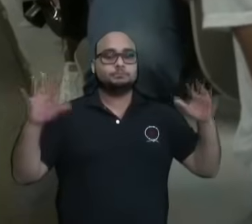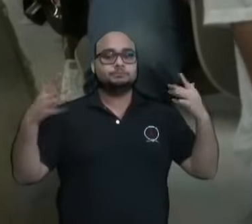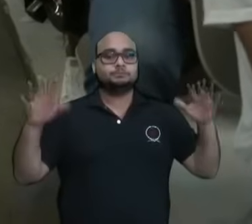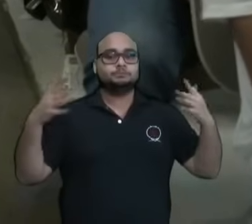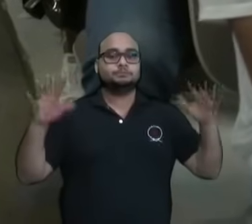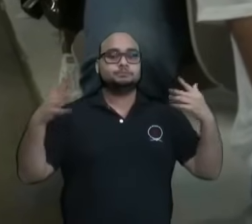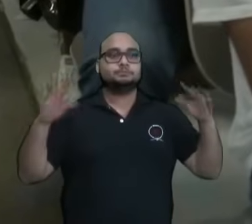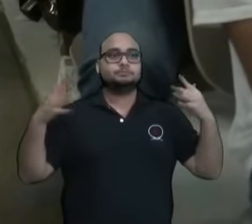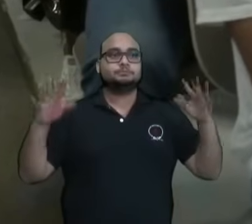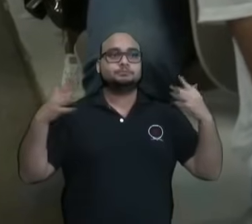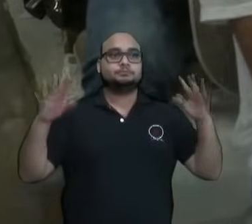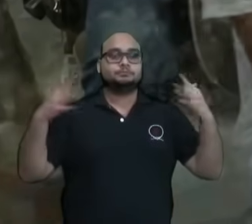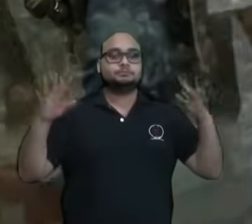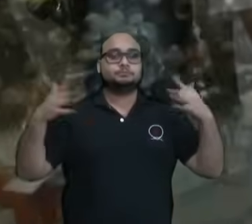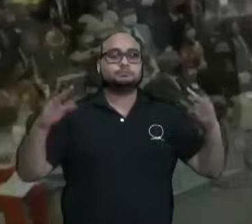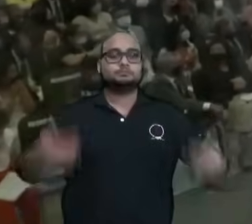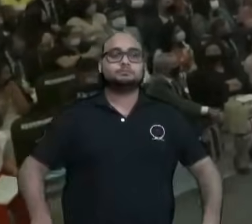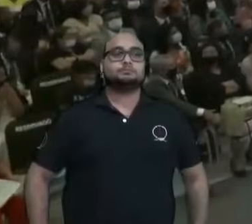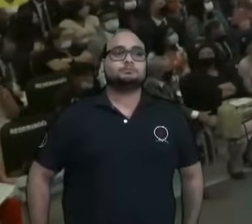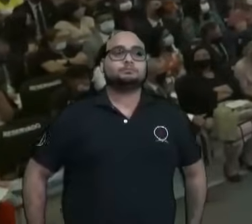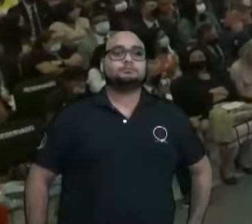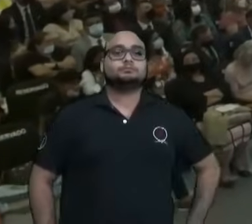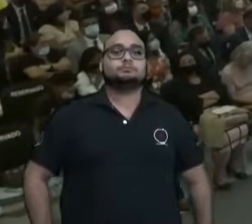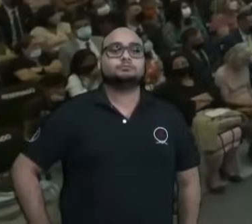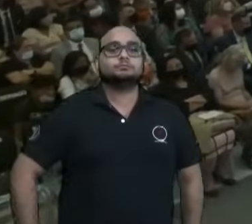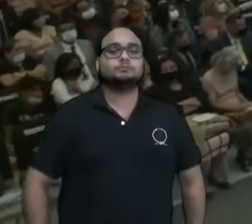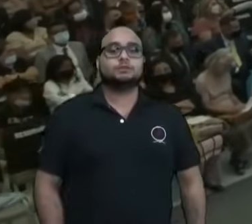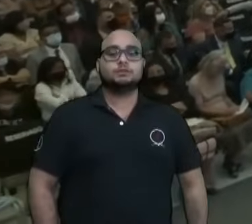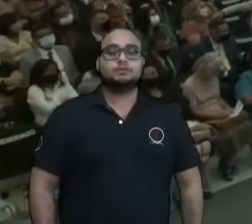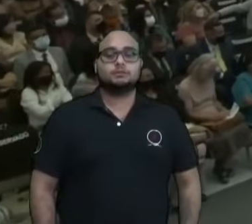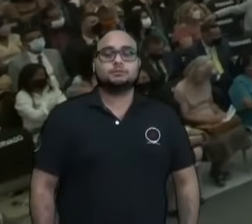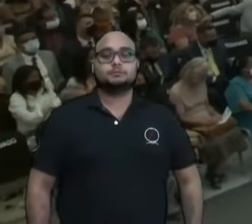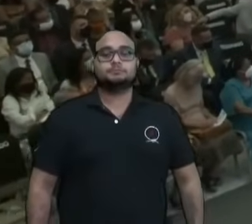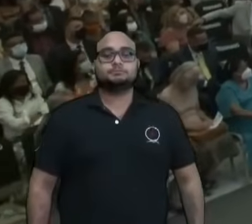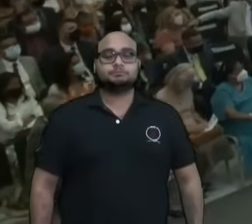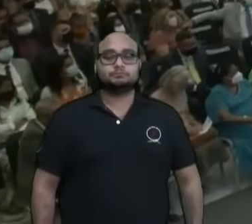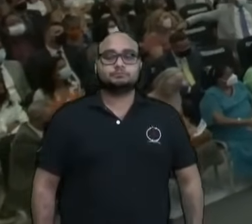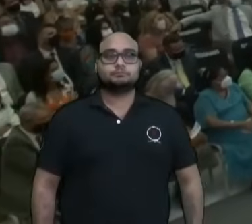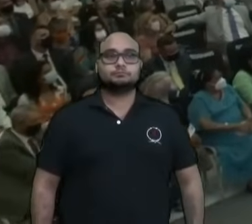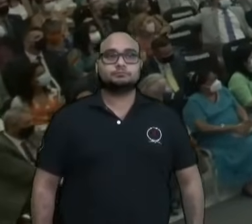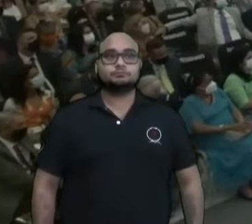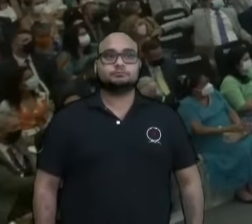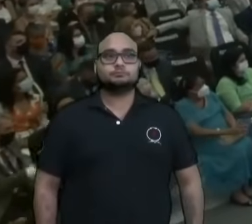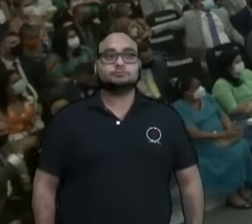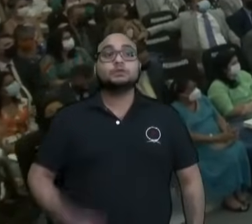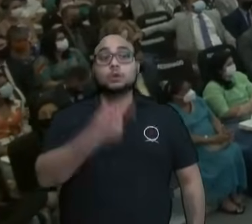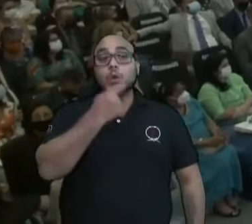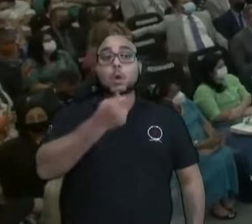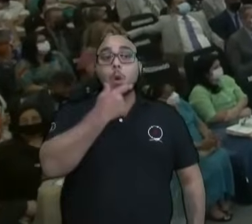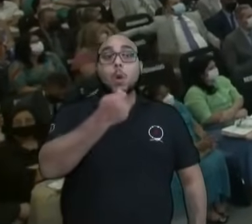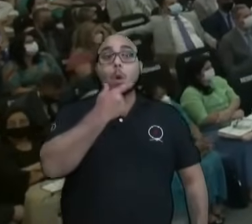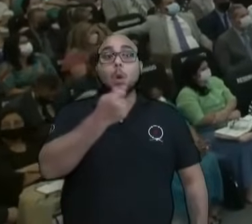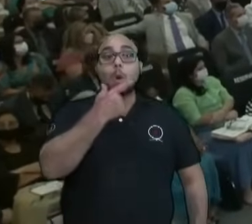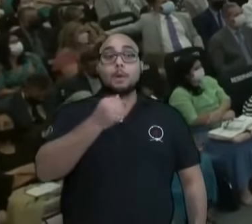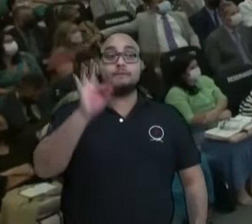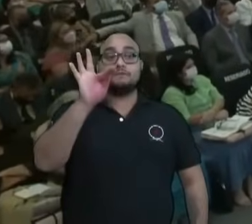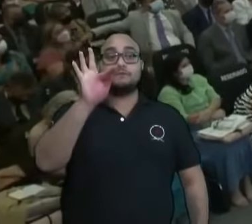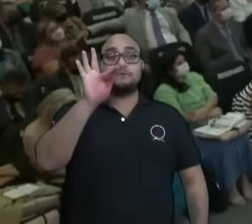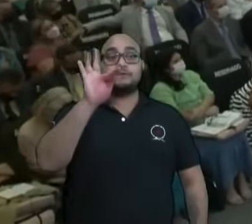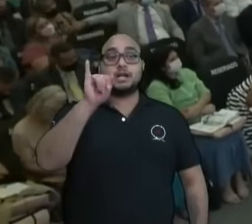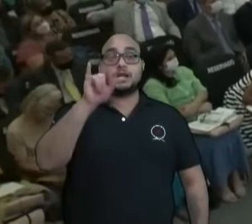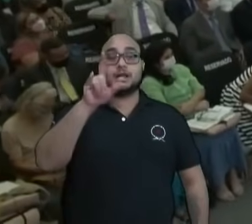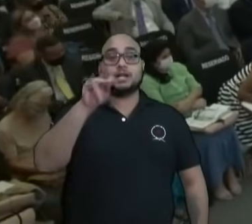presta atenção a isso aqui meu filho Felipe era diácono atos